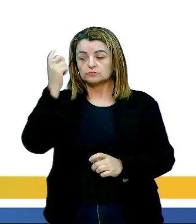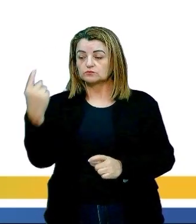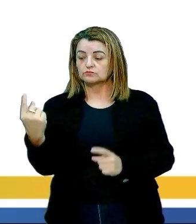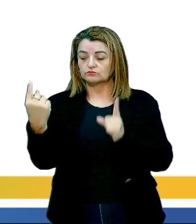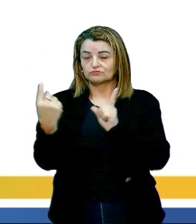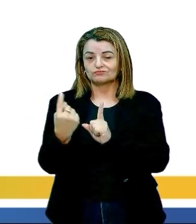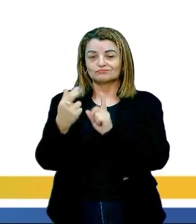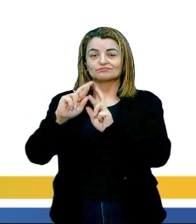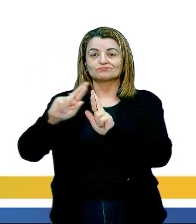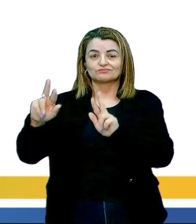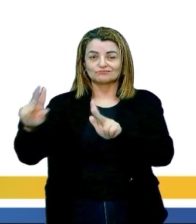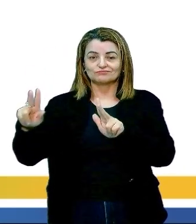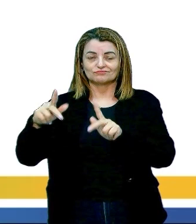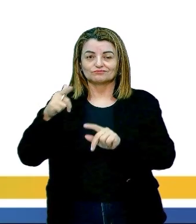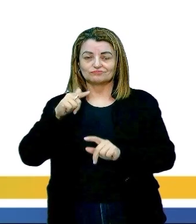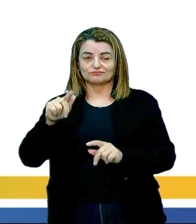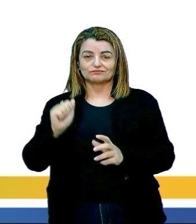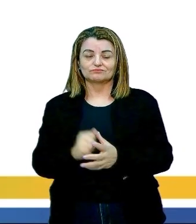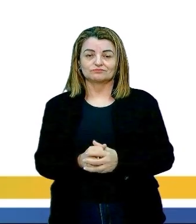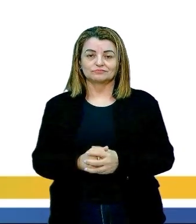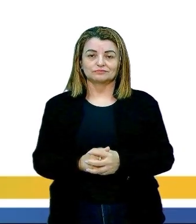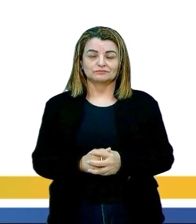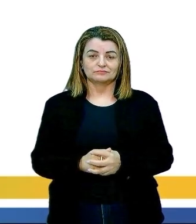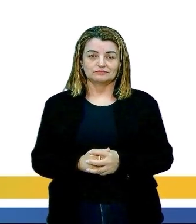falantes com sotaques distintos.